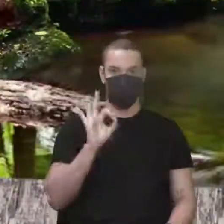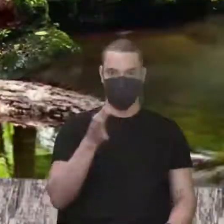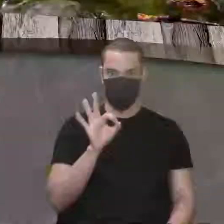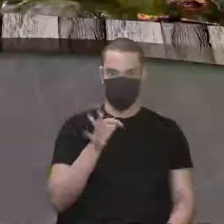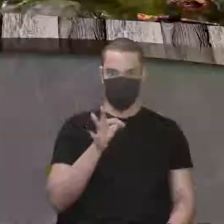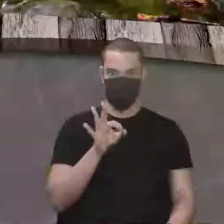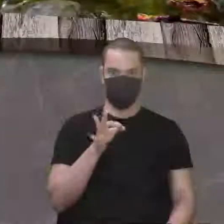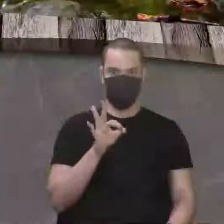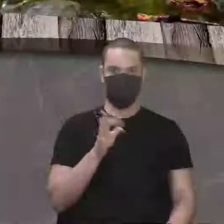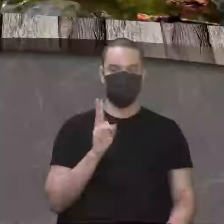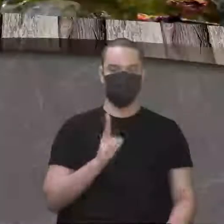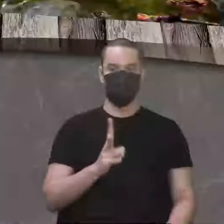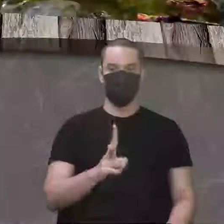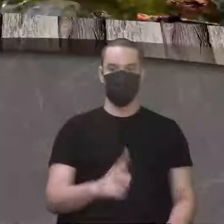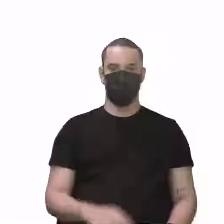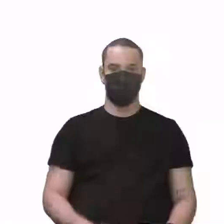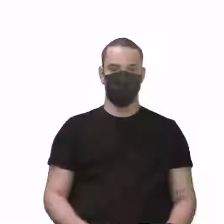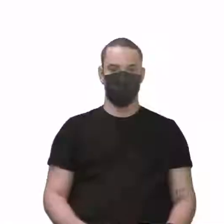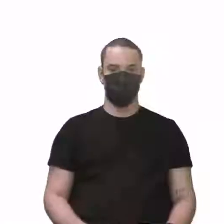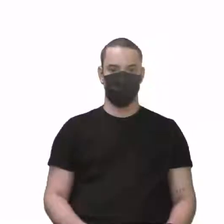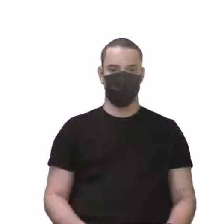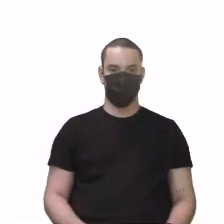bom? Seguindo.